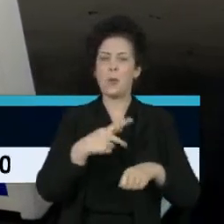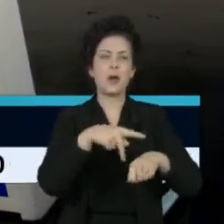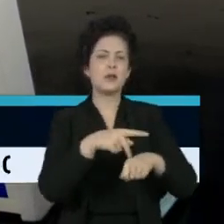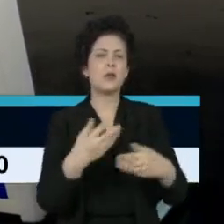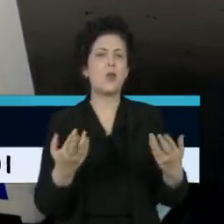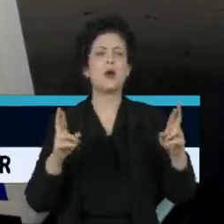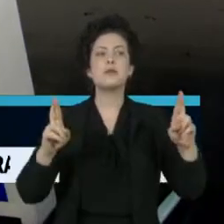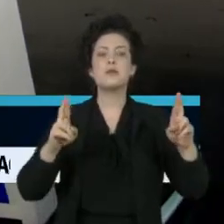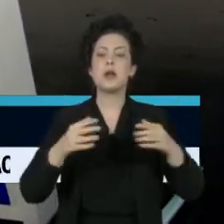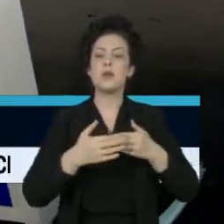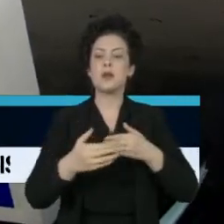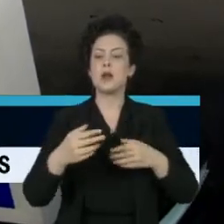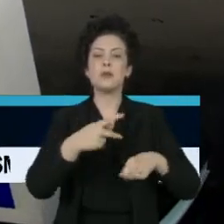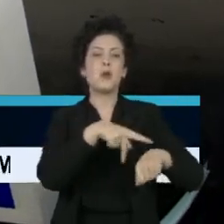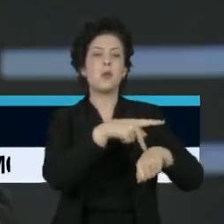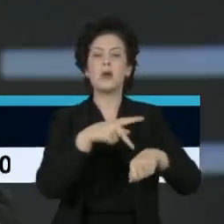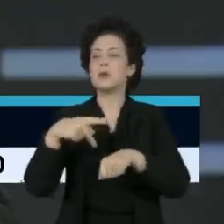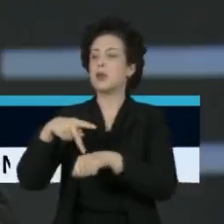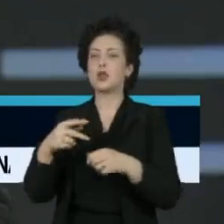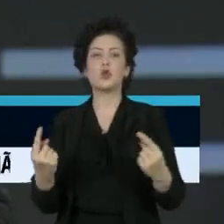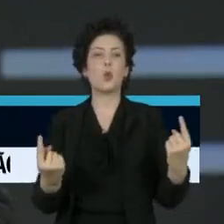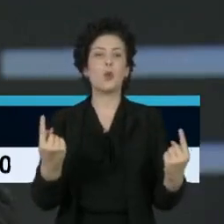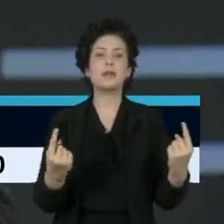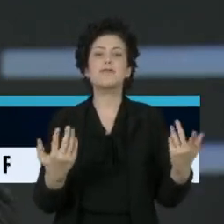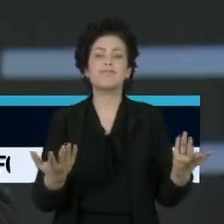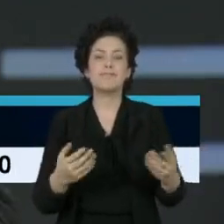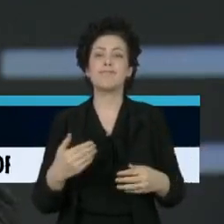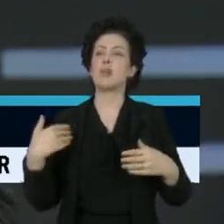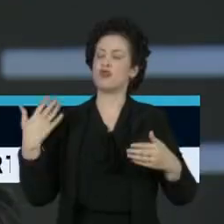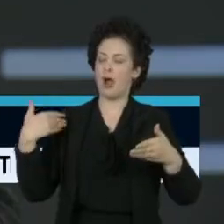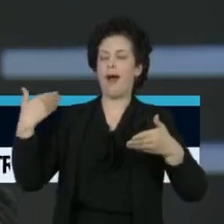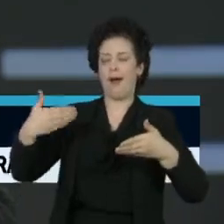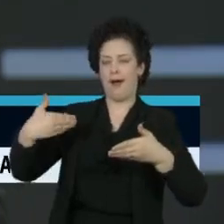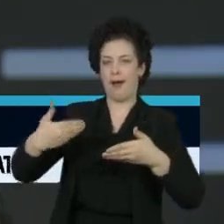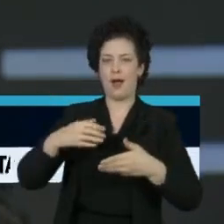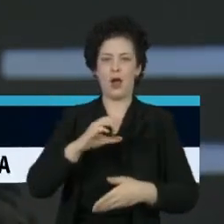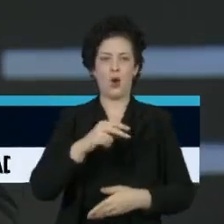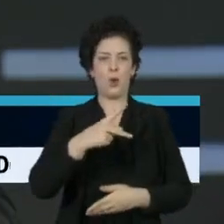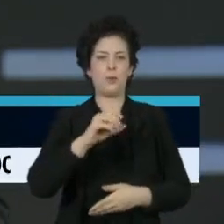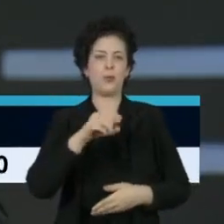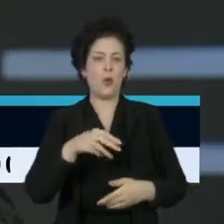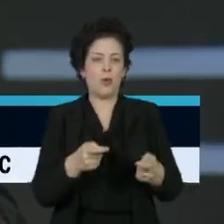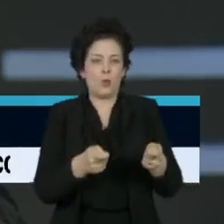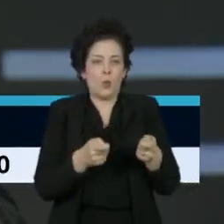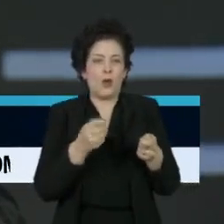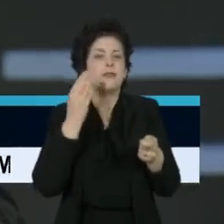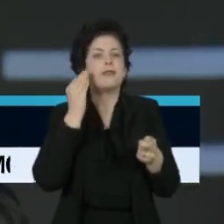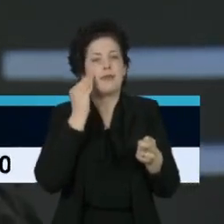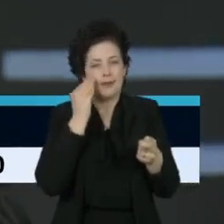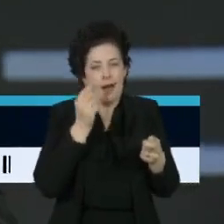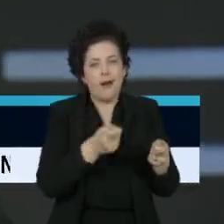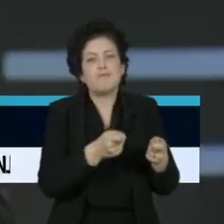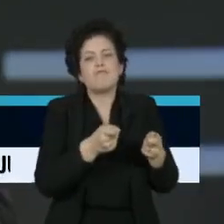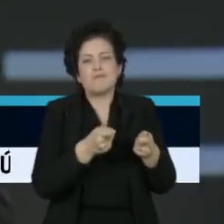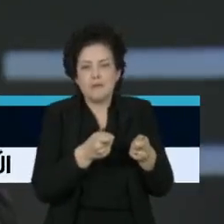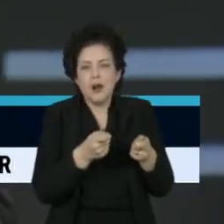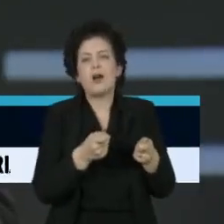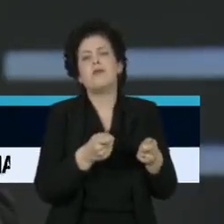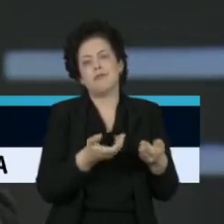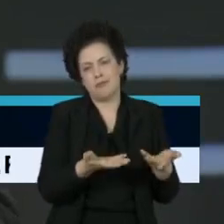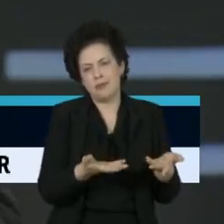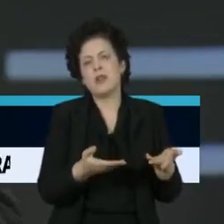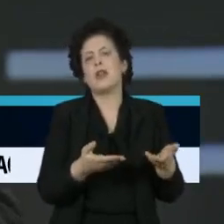de alta nos dois países bom a gente já vinha nesse movimento né do COPOM de tentar também segurar Nossa inflação